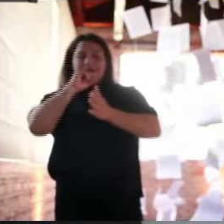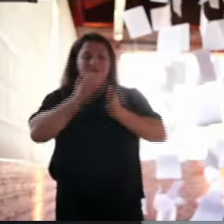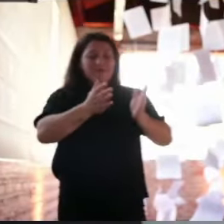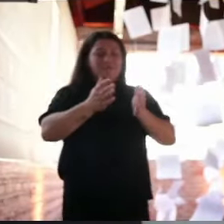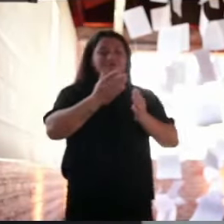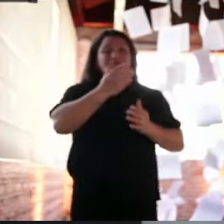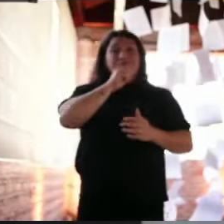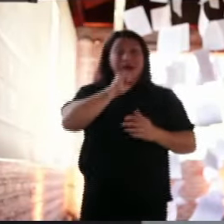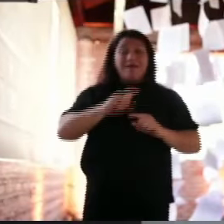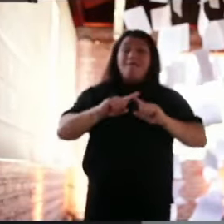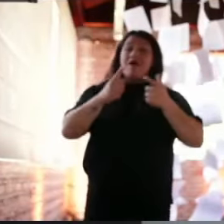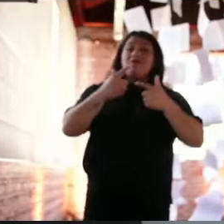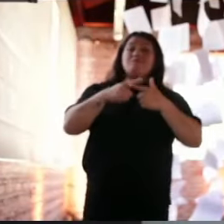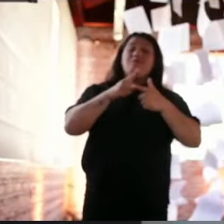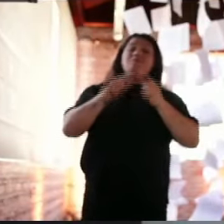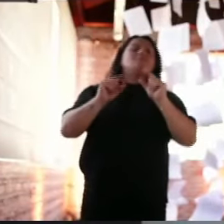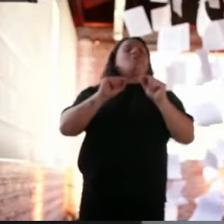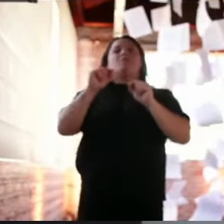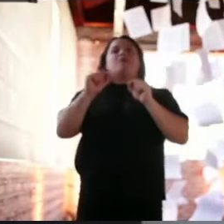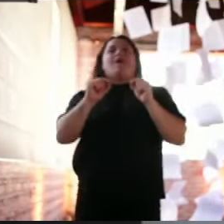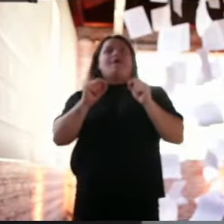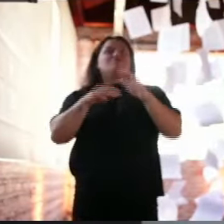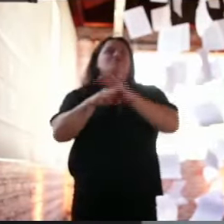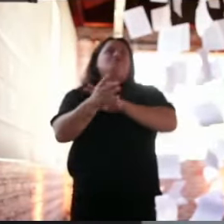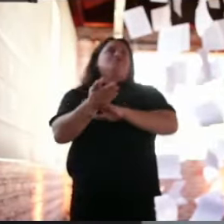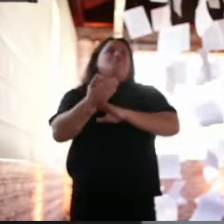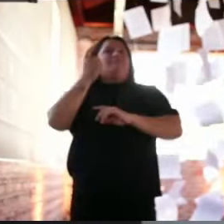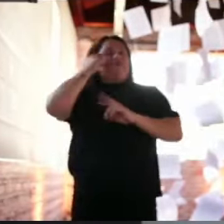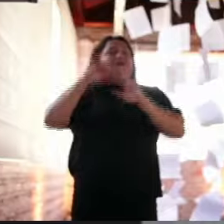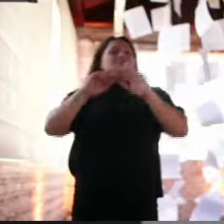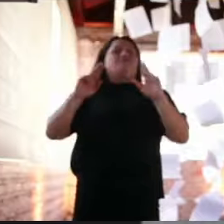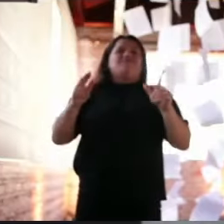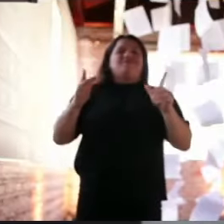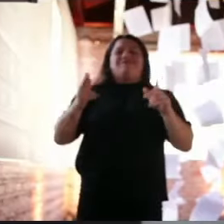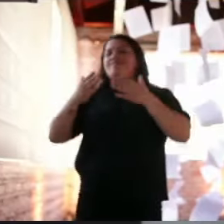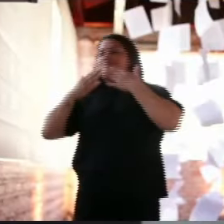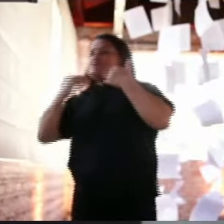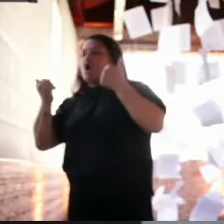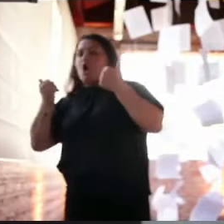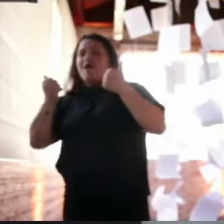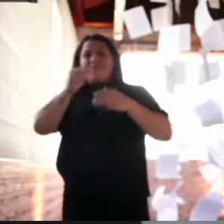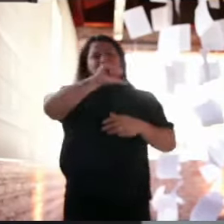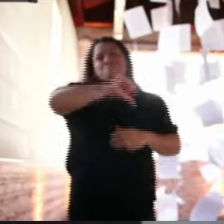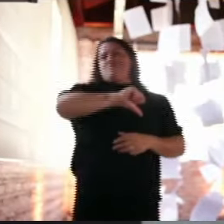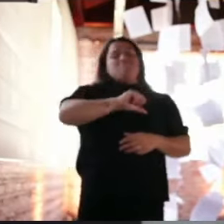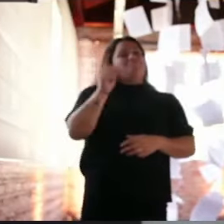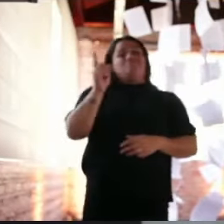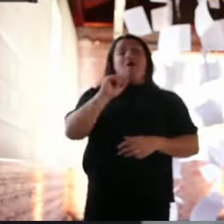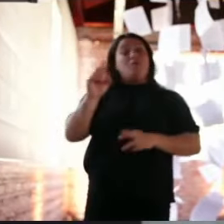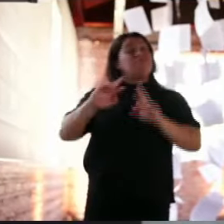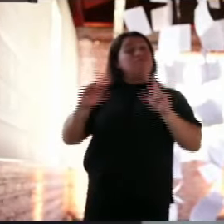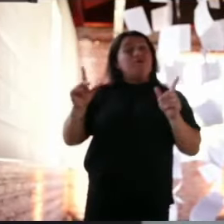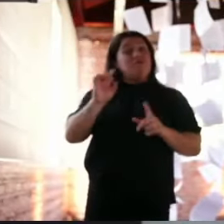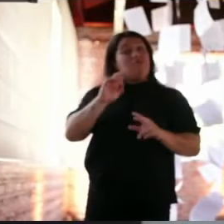é que a gente tem a mania de pensar a diferença como melhor ou pior são diferenças